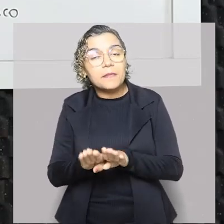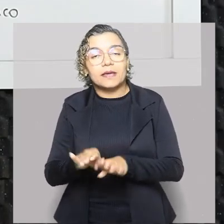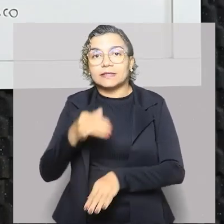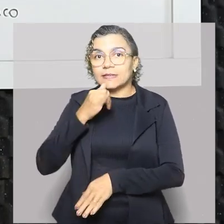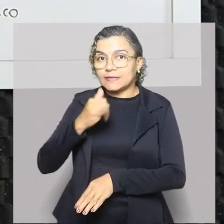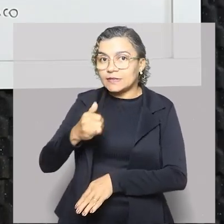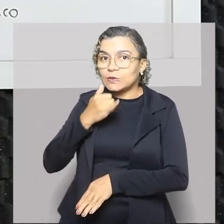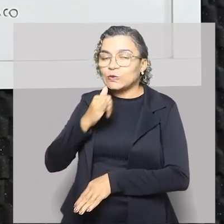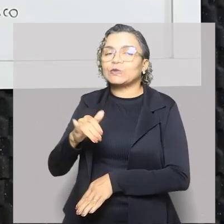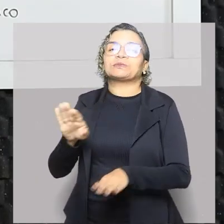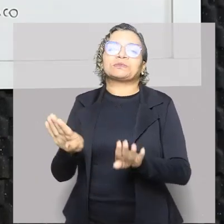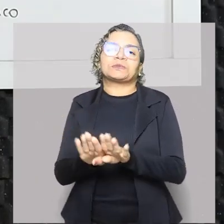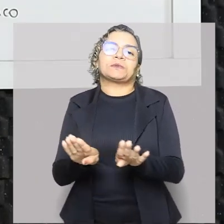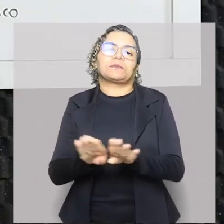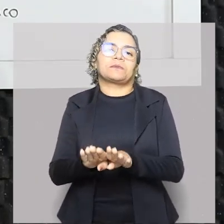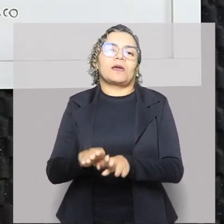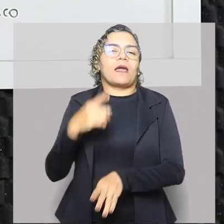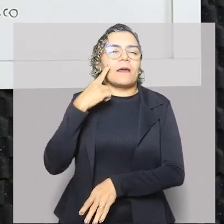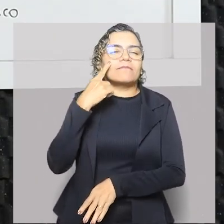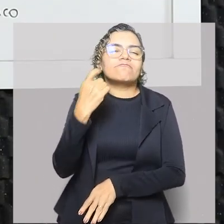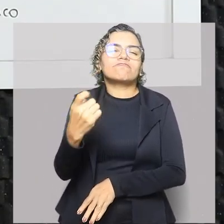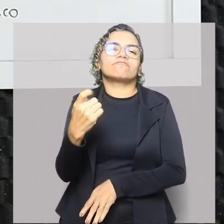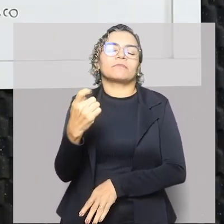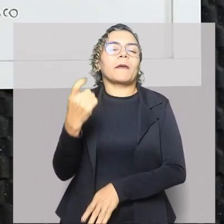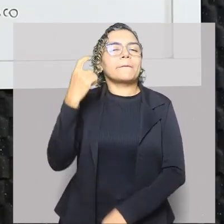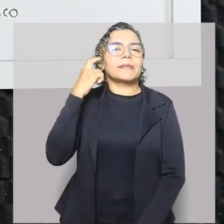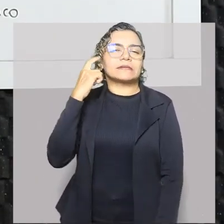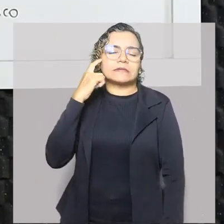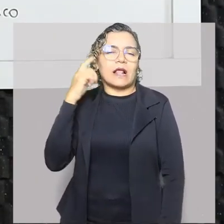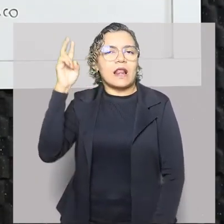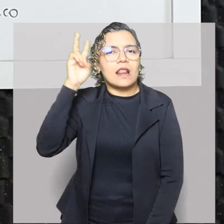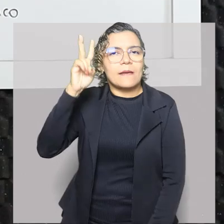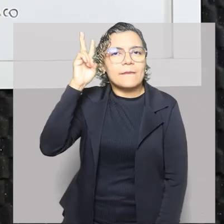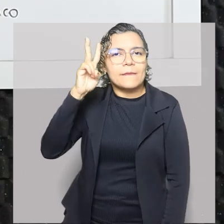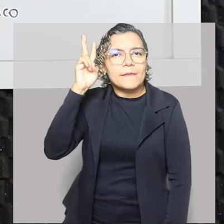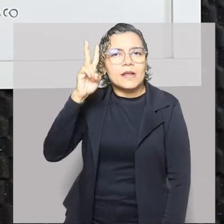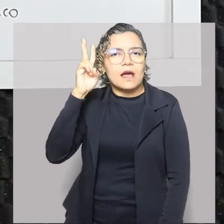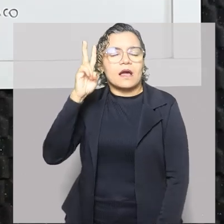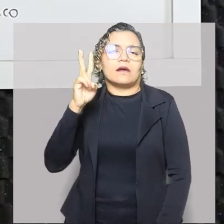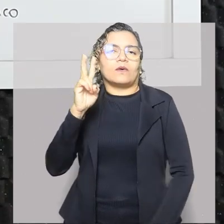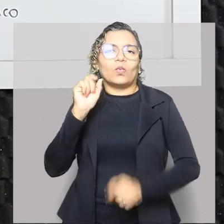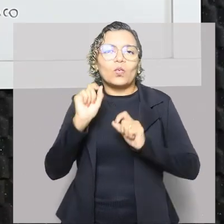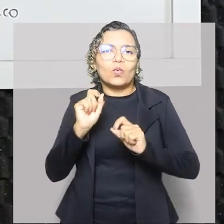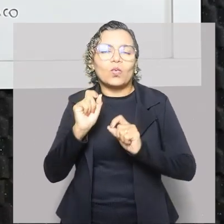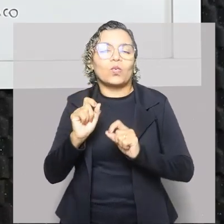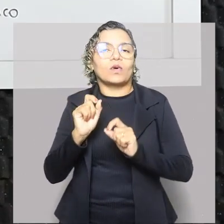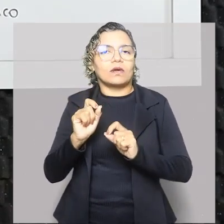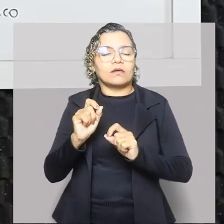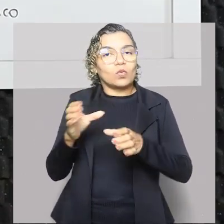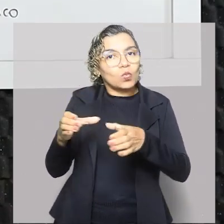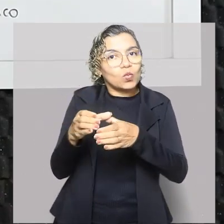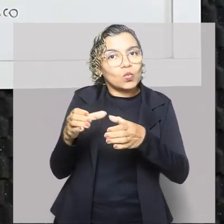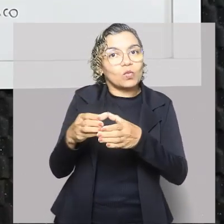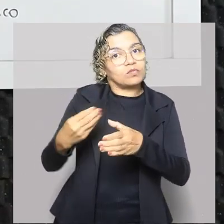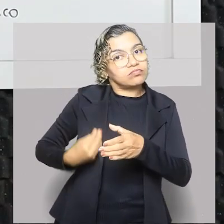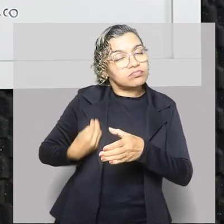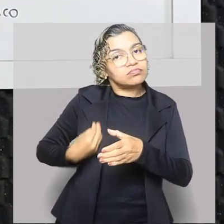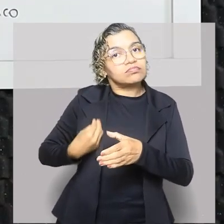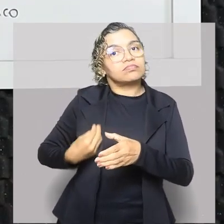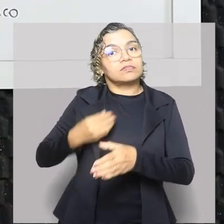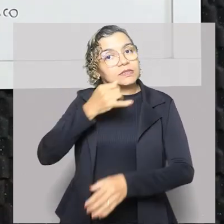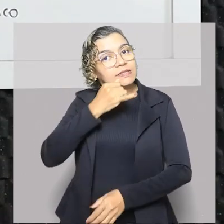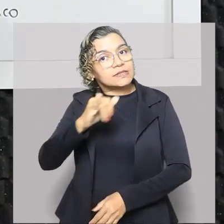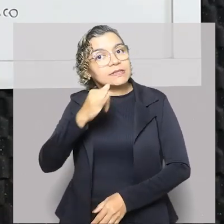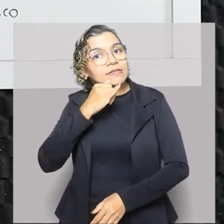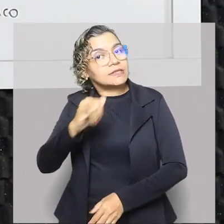energia, né? É muito interessante a gente pensar e lembrar que os organismos, eles gastam energia no seu dia a dia. Então,